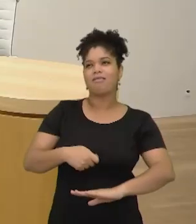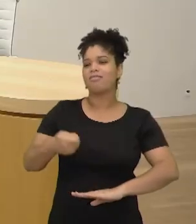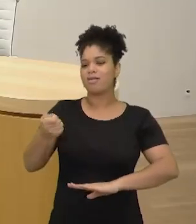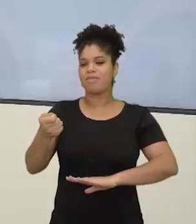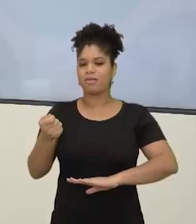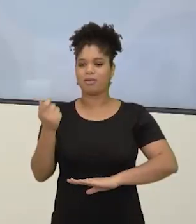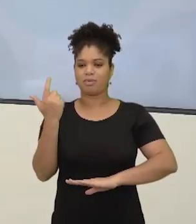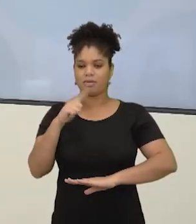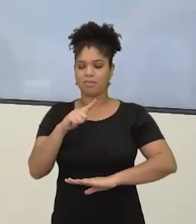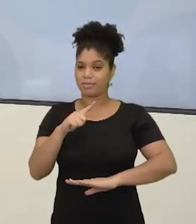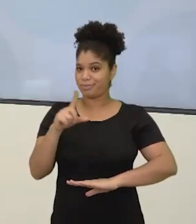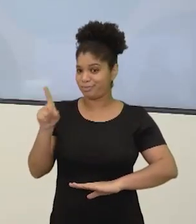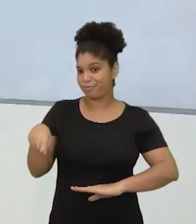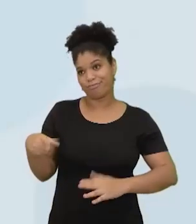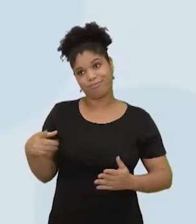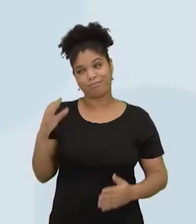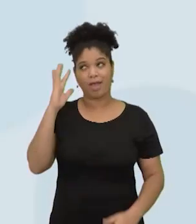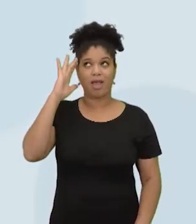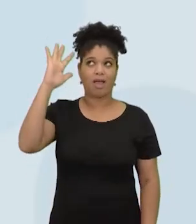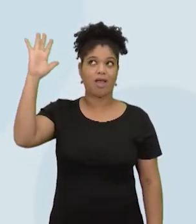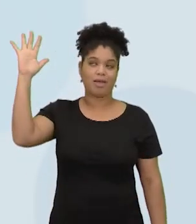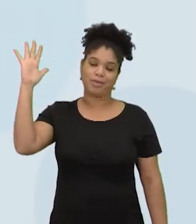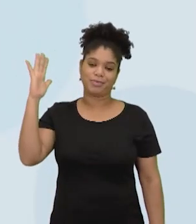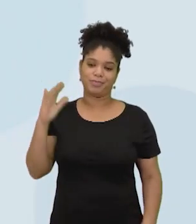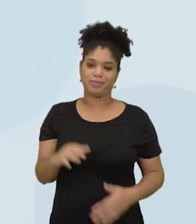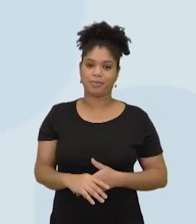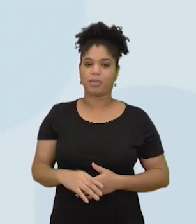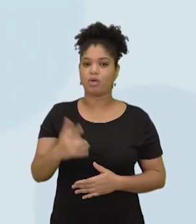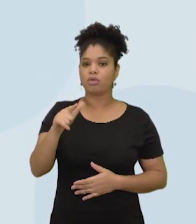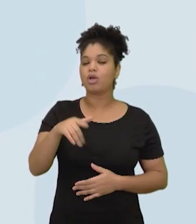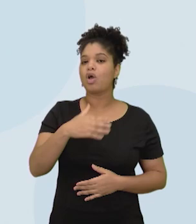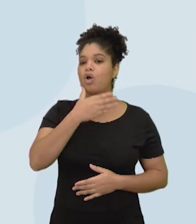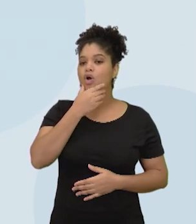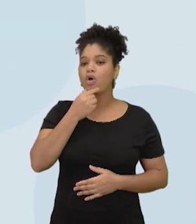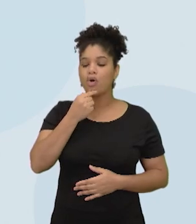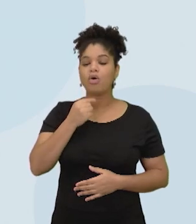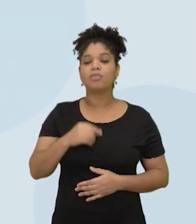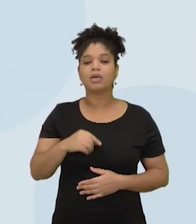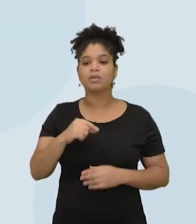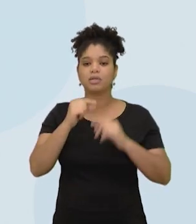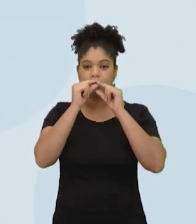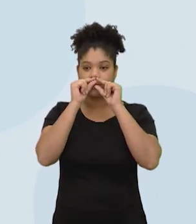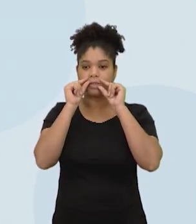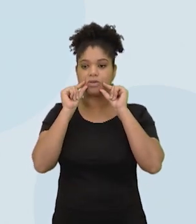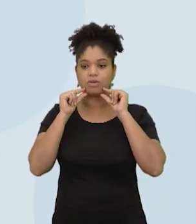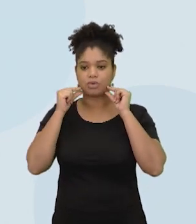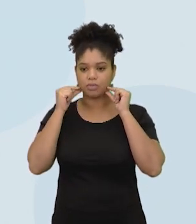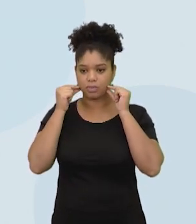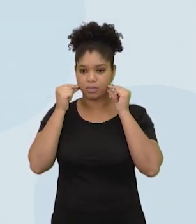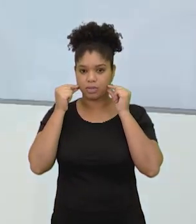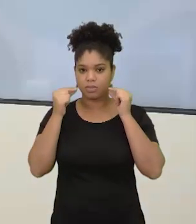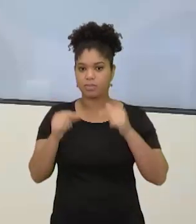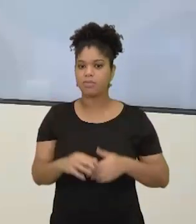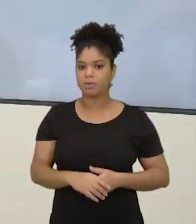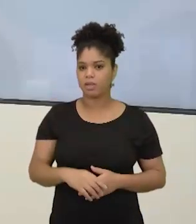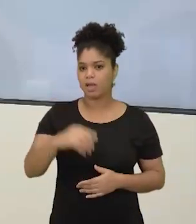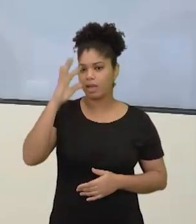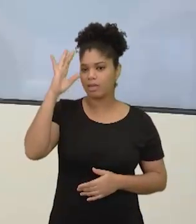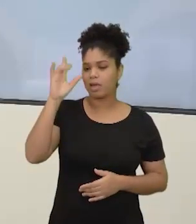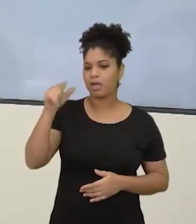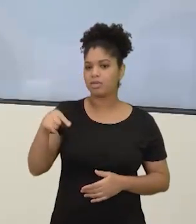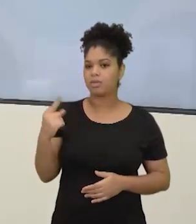né? Verdade. Aqui, outra visão idealizada do Dom Pedro I. Notem, quadros da época, sempre uma visão bem idealizada. Você tem o Dom